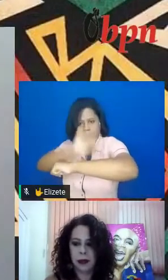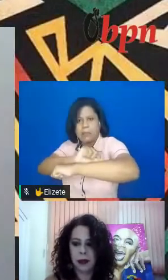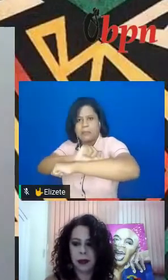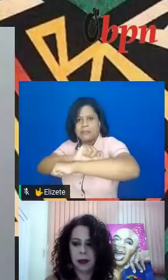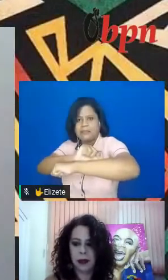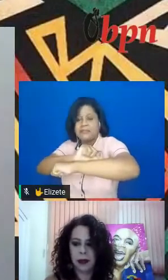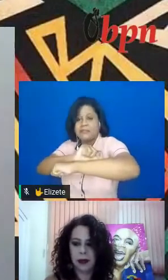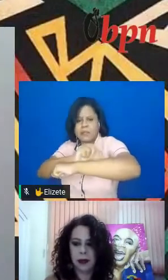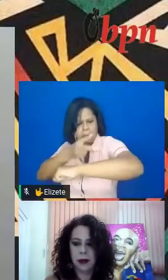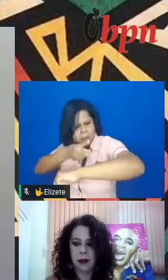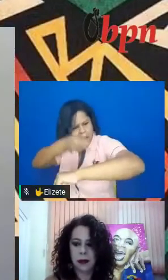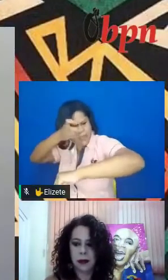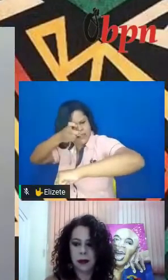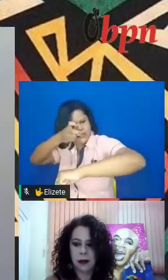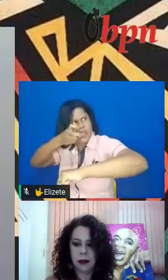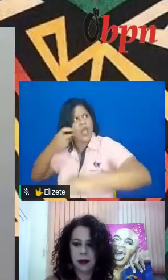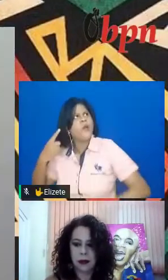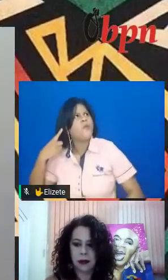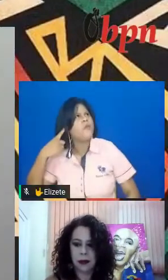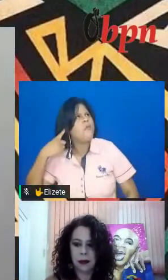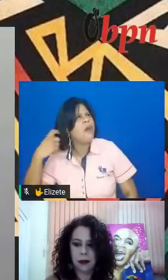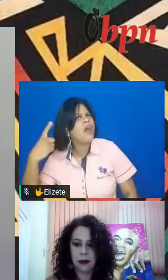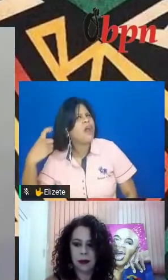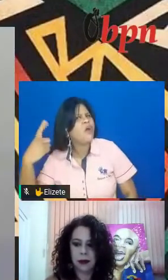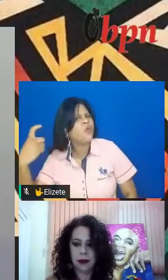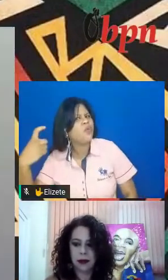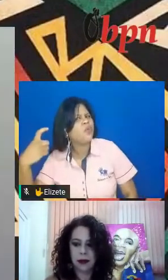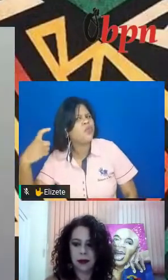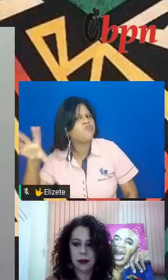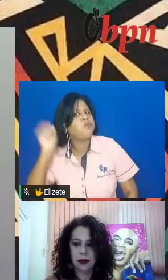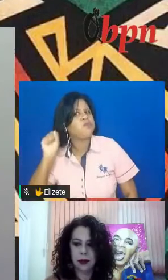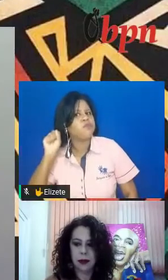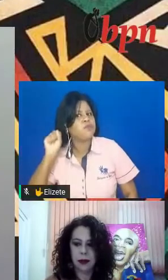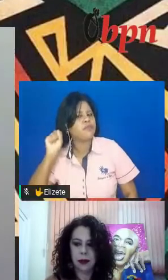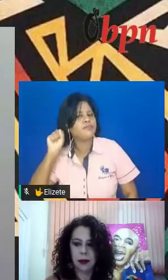algum ruído que você escutou, alguma coisa que você